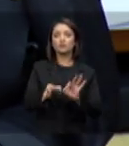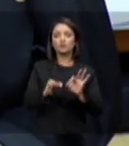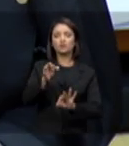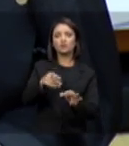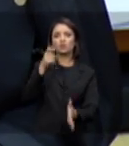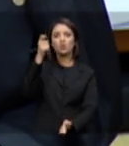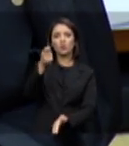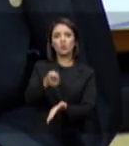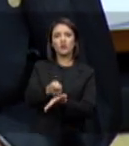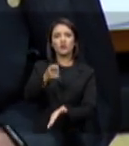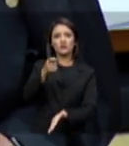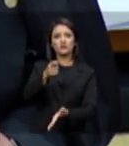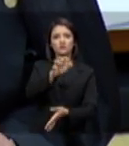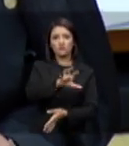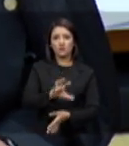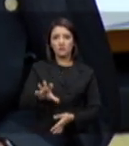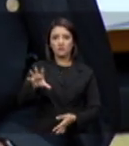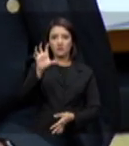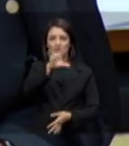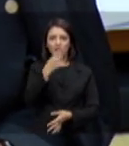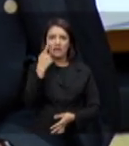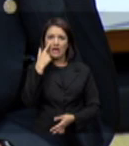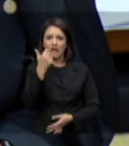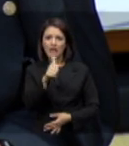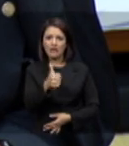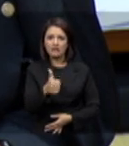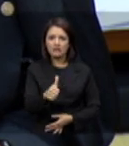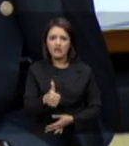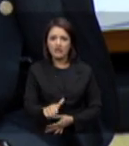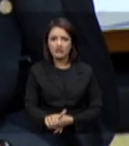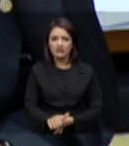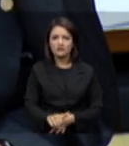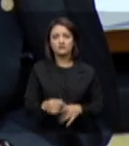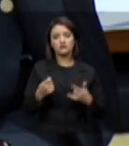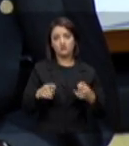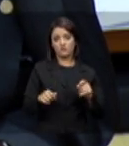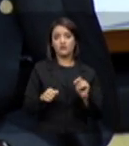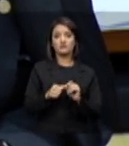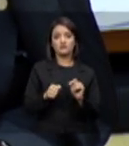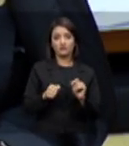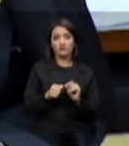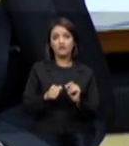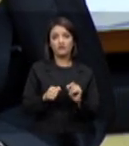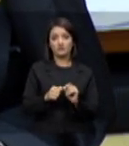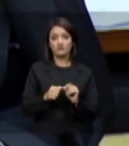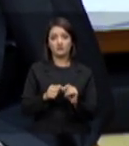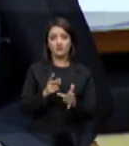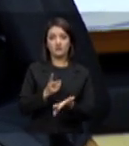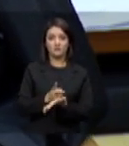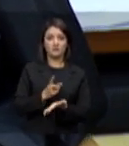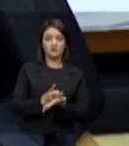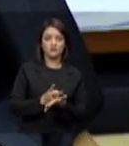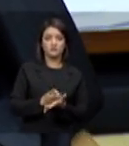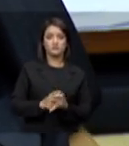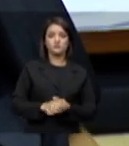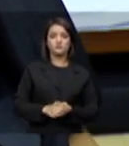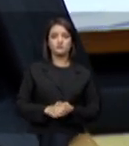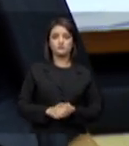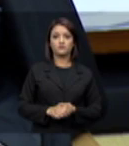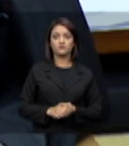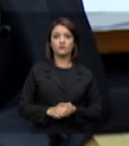análise que deve ser feita costumeiramente considerada a lei de execuções